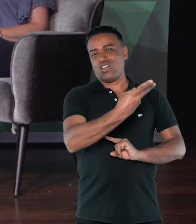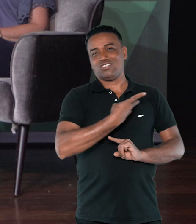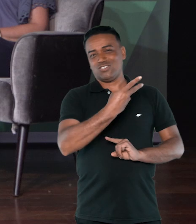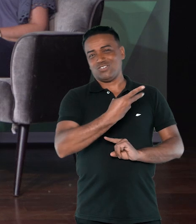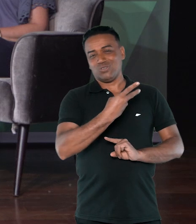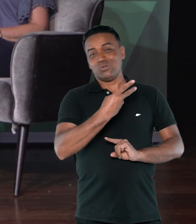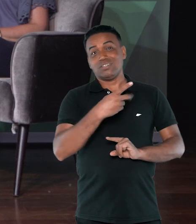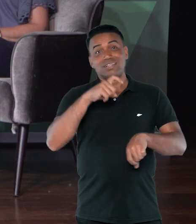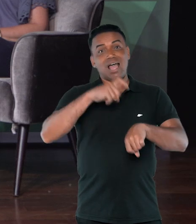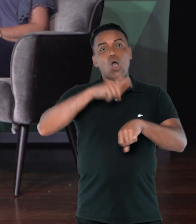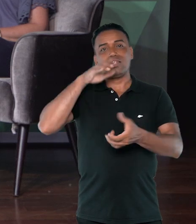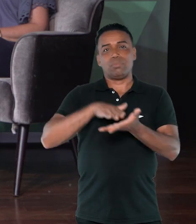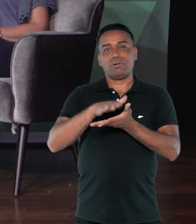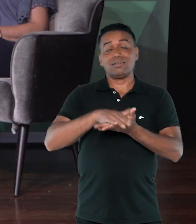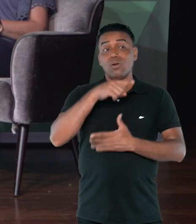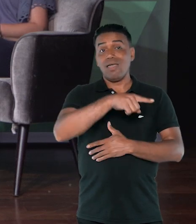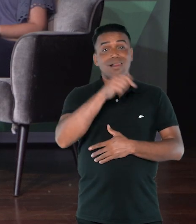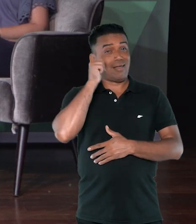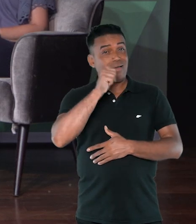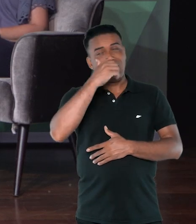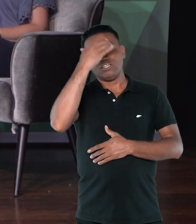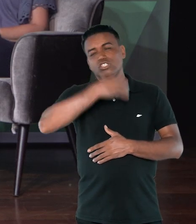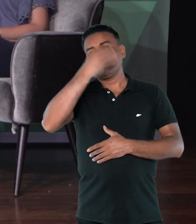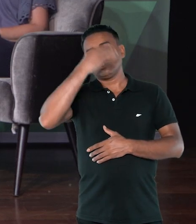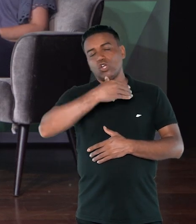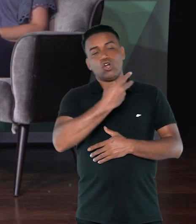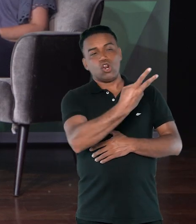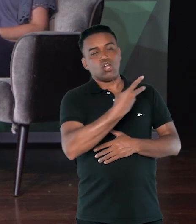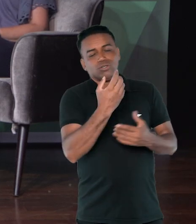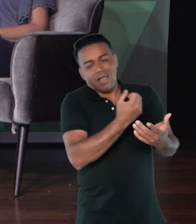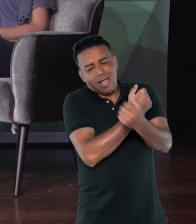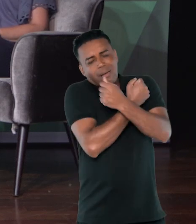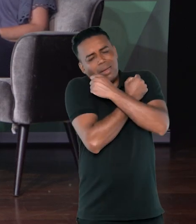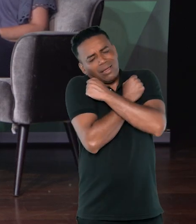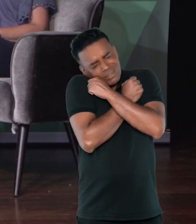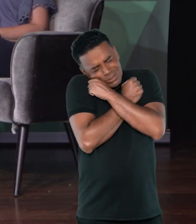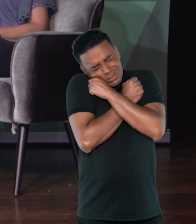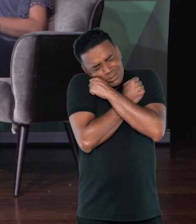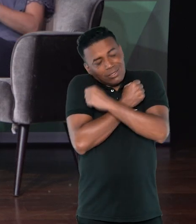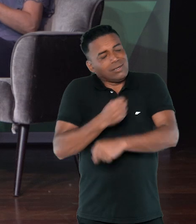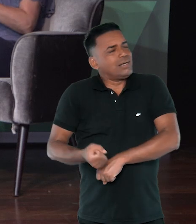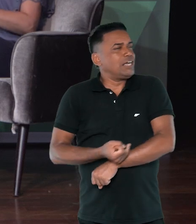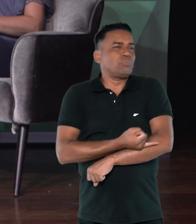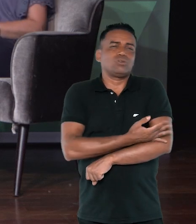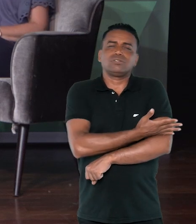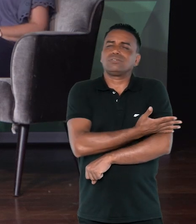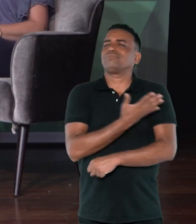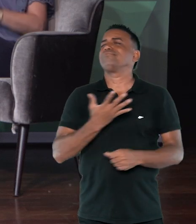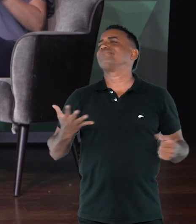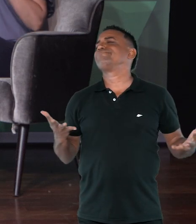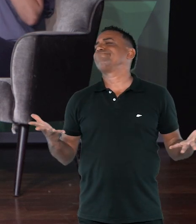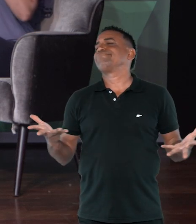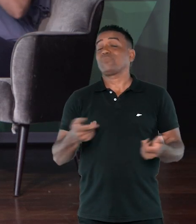muito bonita, assim. E ela muito grata de ter a história dos pais dela eternizada, né, no livro, assim, muito ao pé da letra